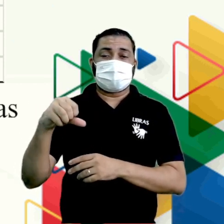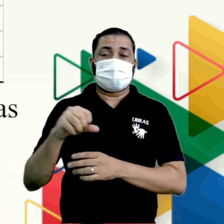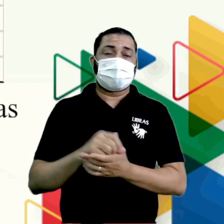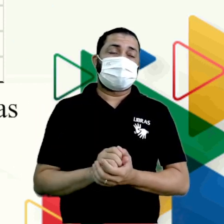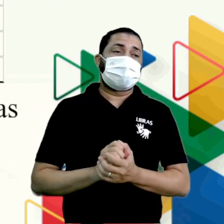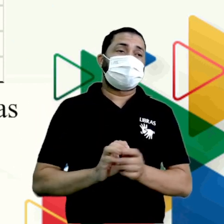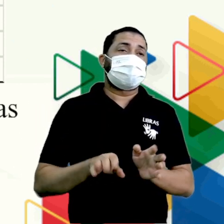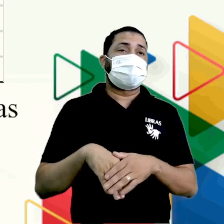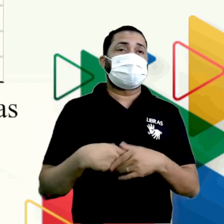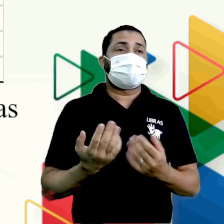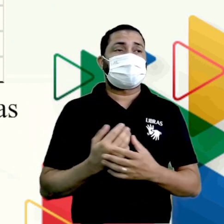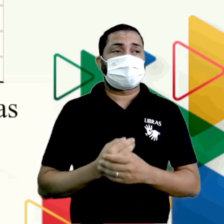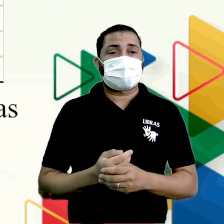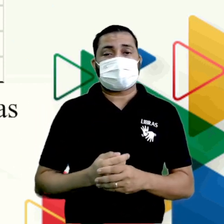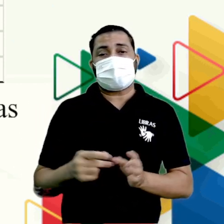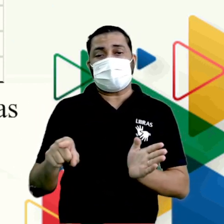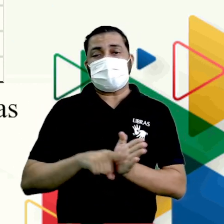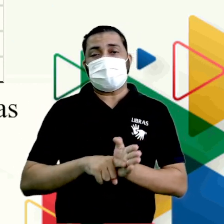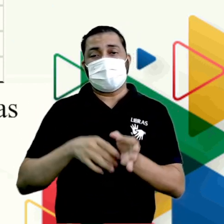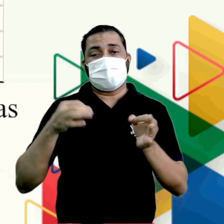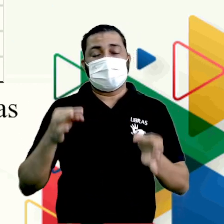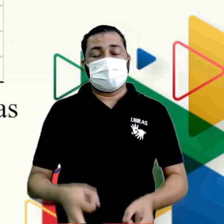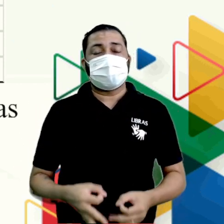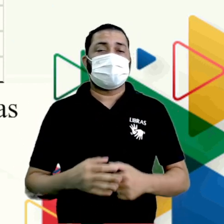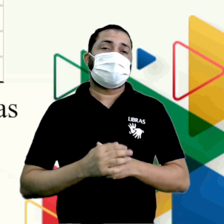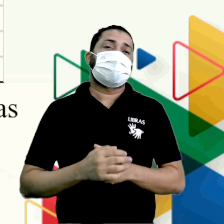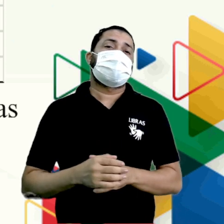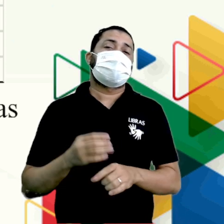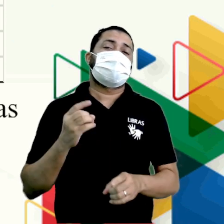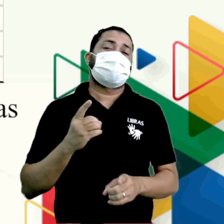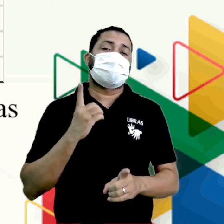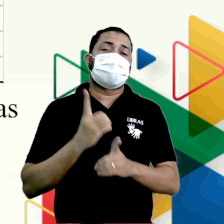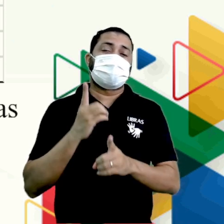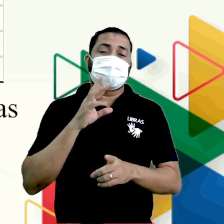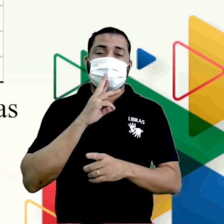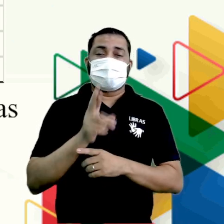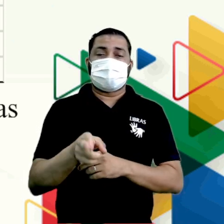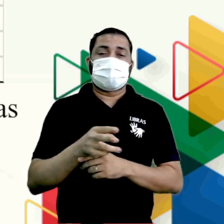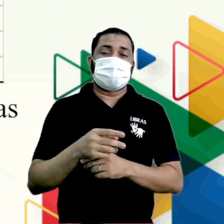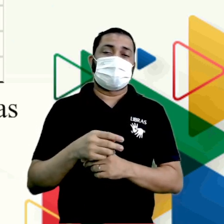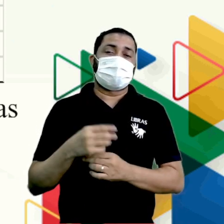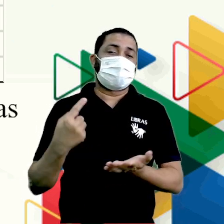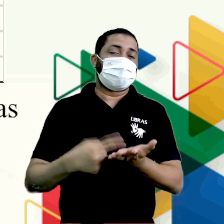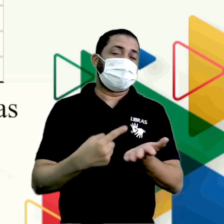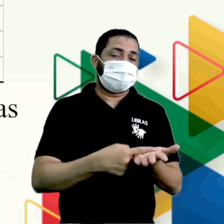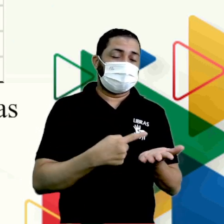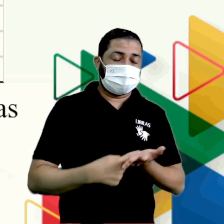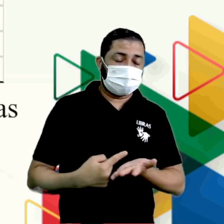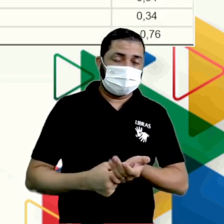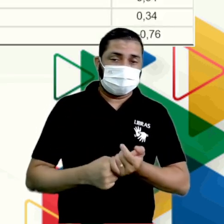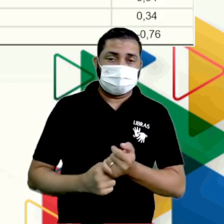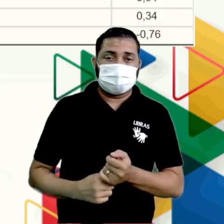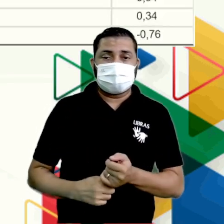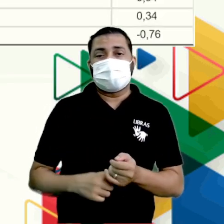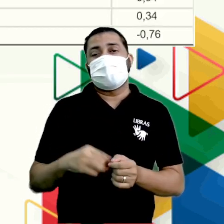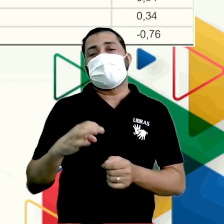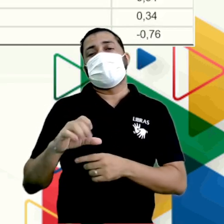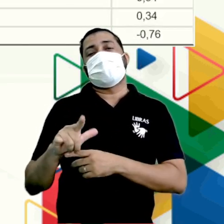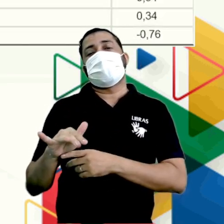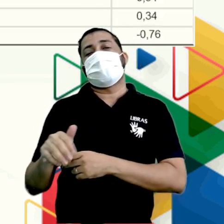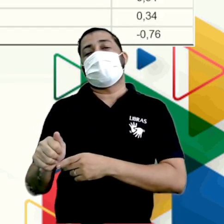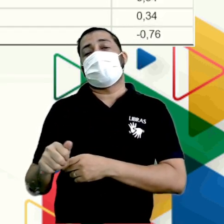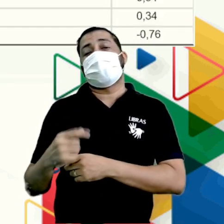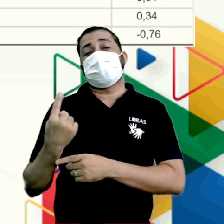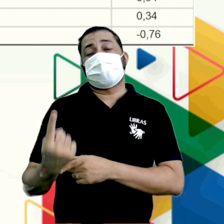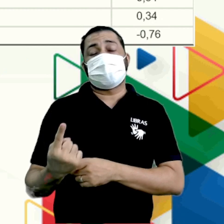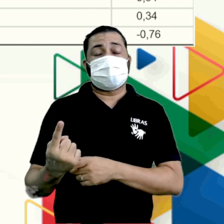volts. Então, de fato, a subtração correta, que vai chegar à nossa resposta, é a combinação entre as células 1 e 2,